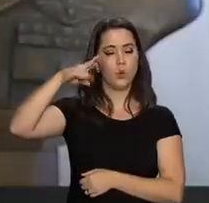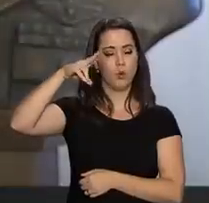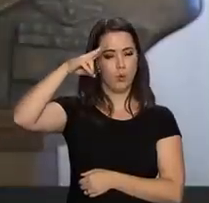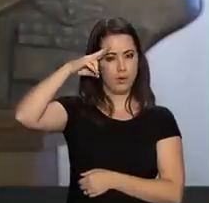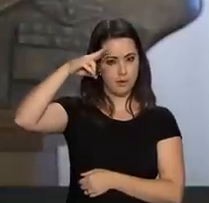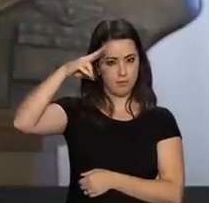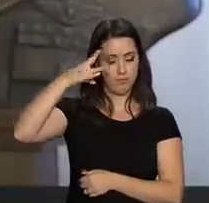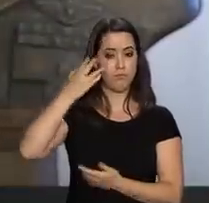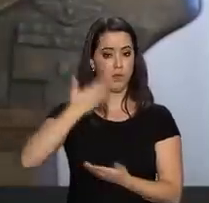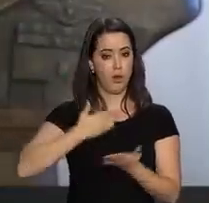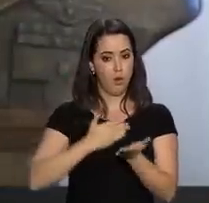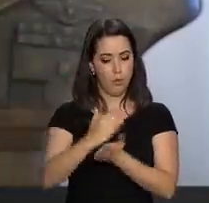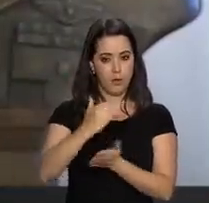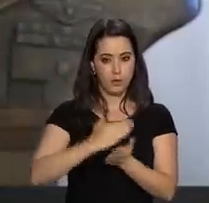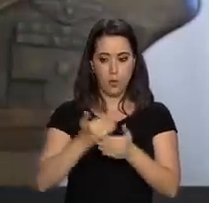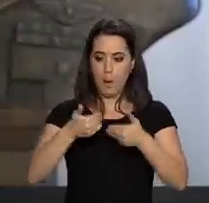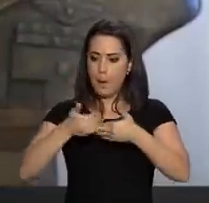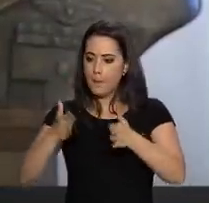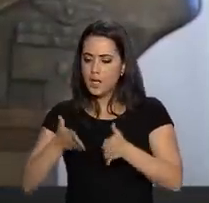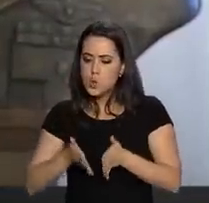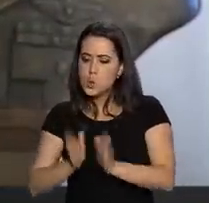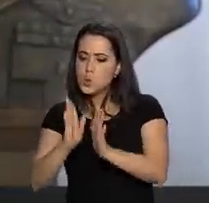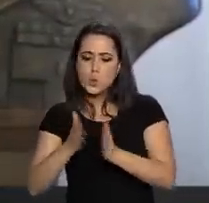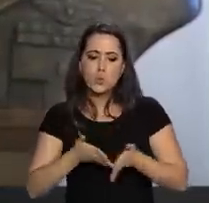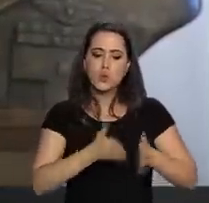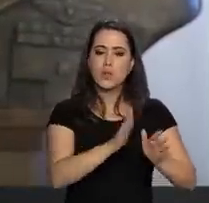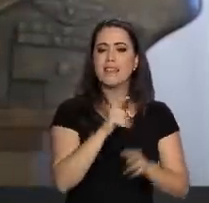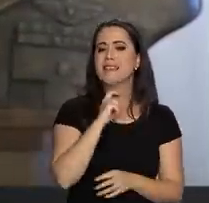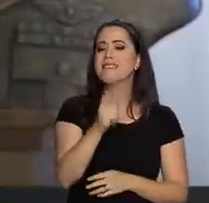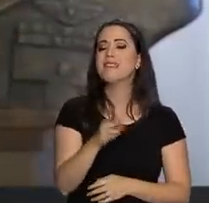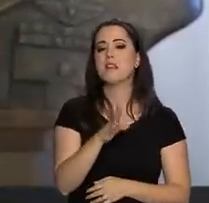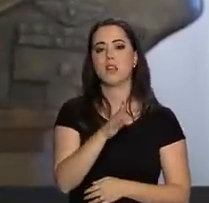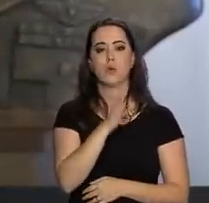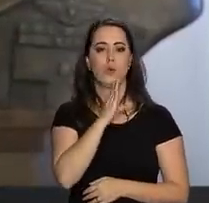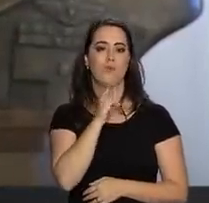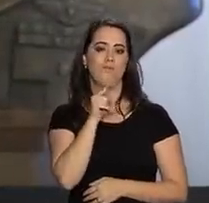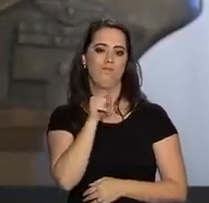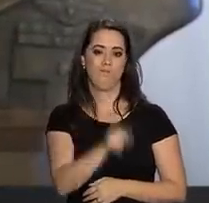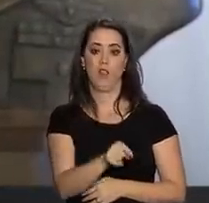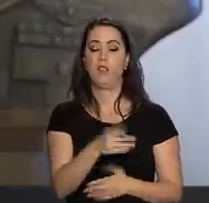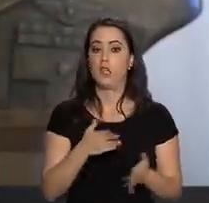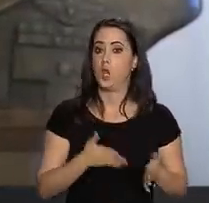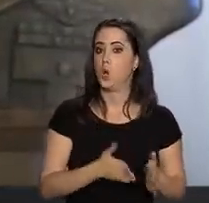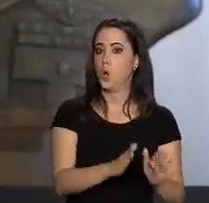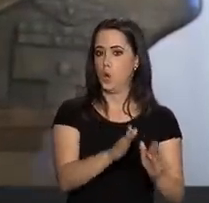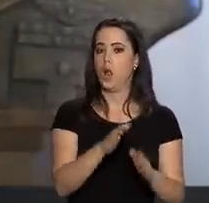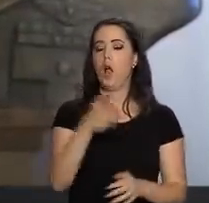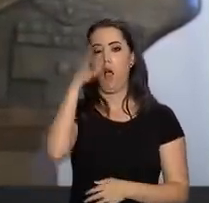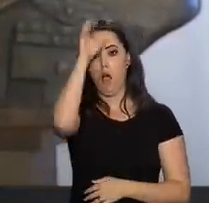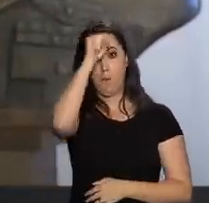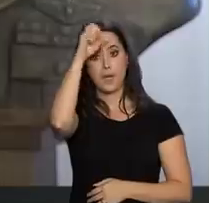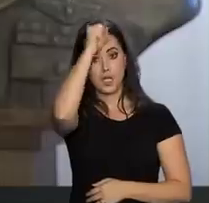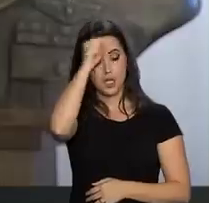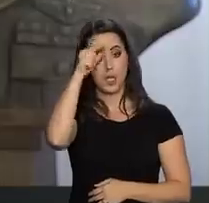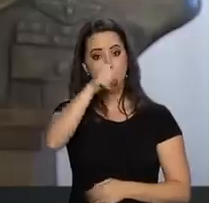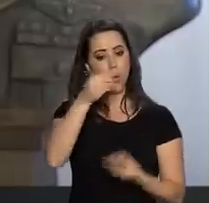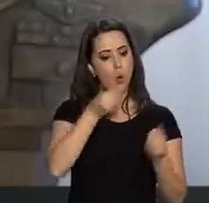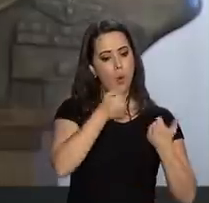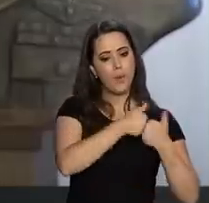vida militar abrindo estradas onde ninguém havia pisado. Aprendeu logística em ambientes